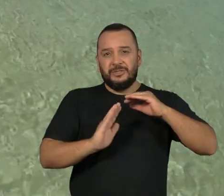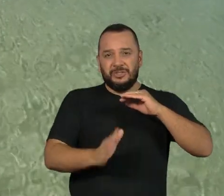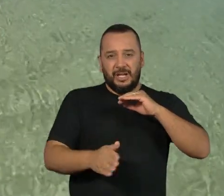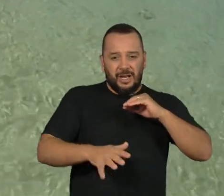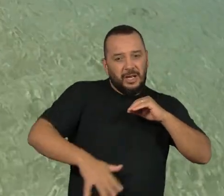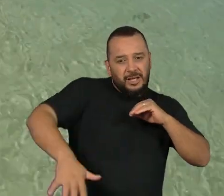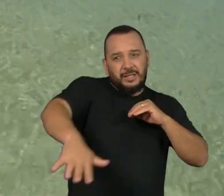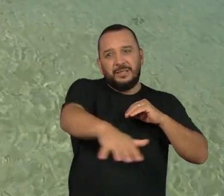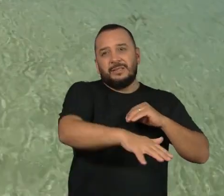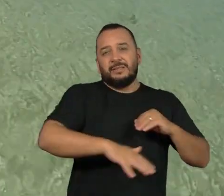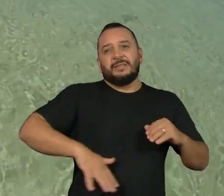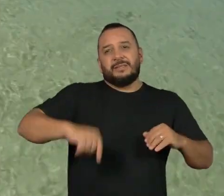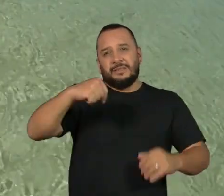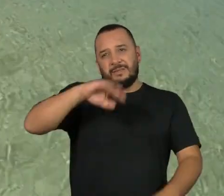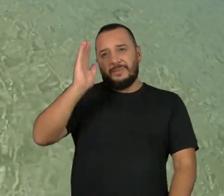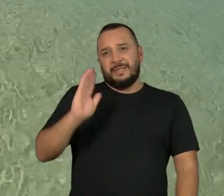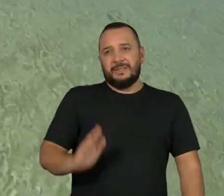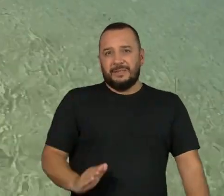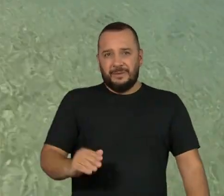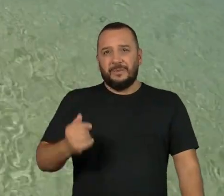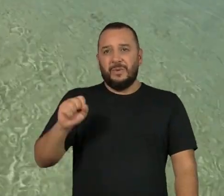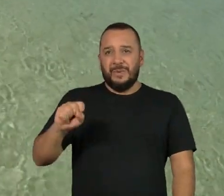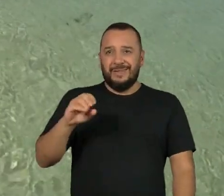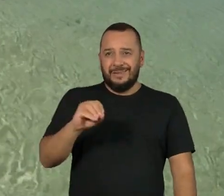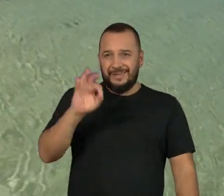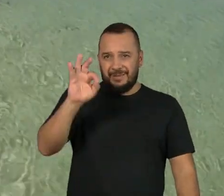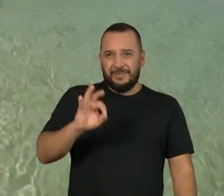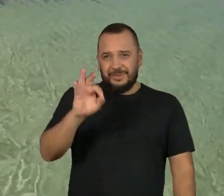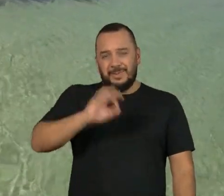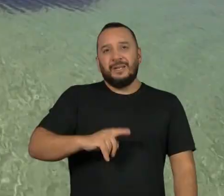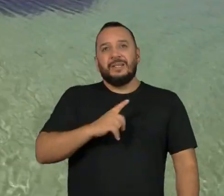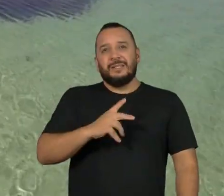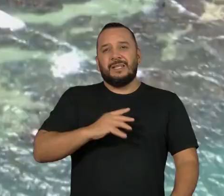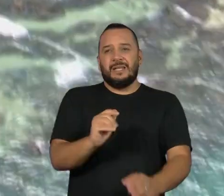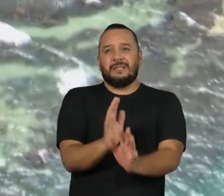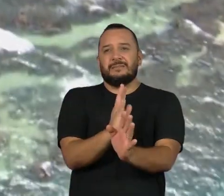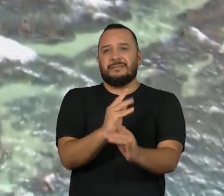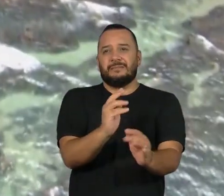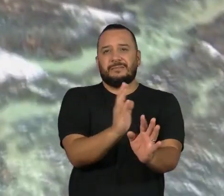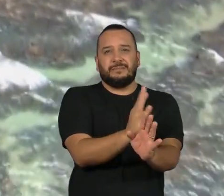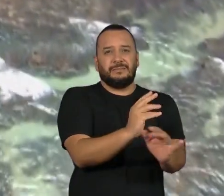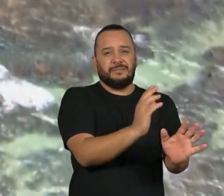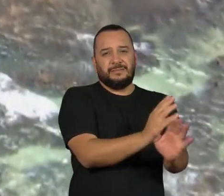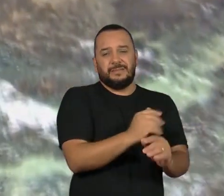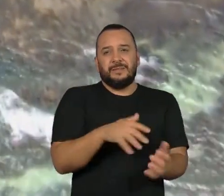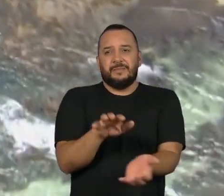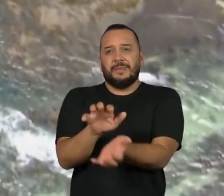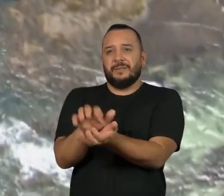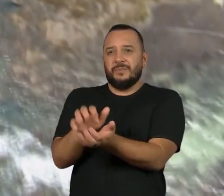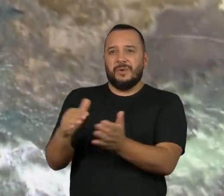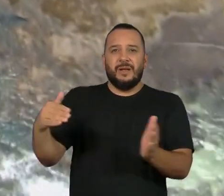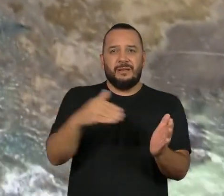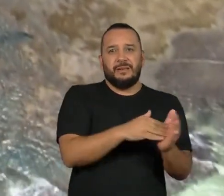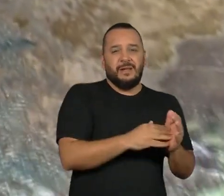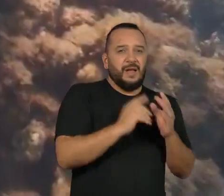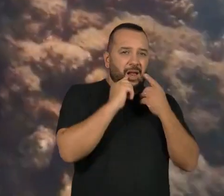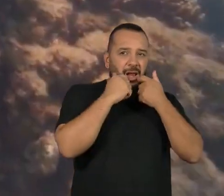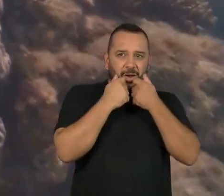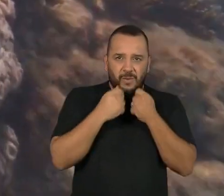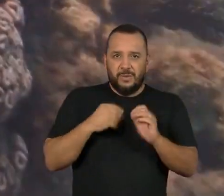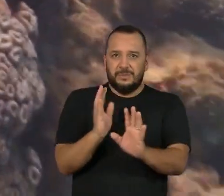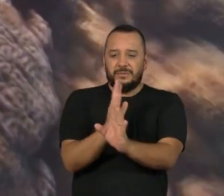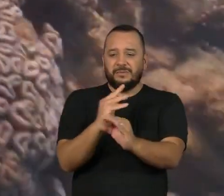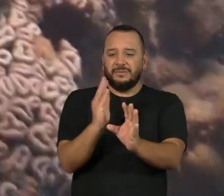Brasil. Cerca de 80% dos recifes da costa dos corais, entre Pernambuco e Alagoas, morreram